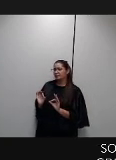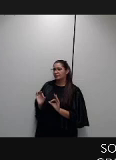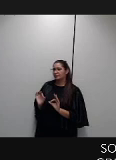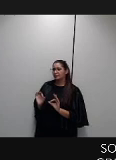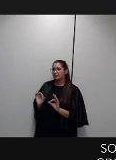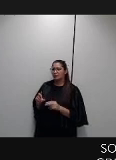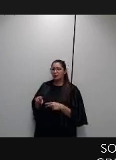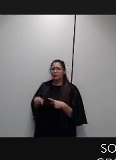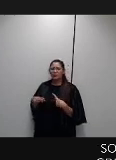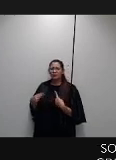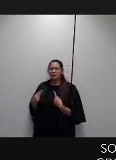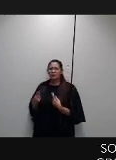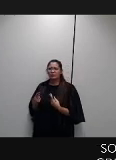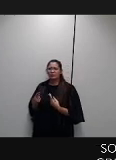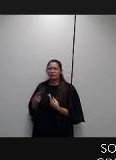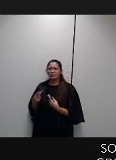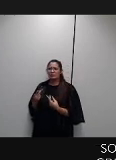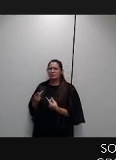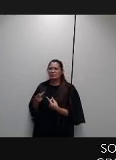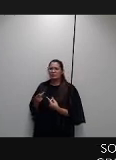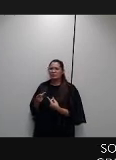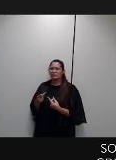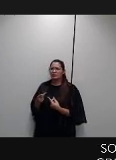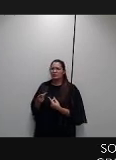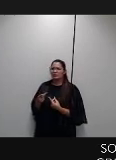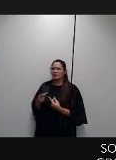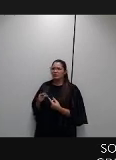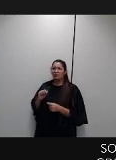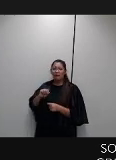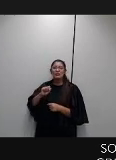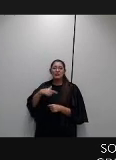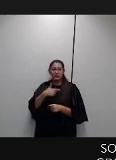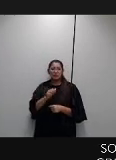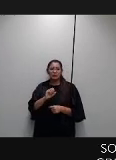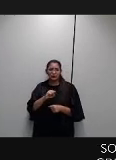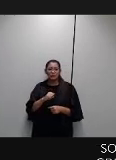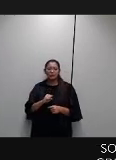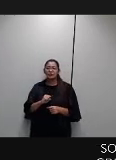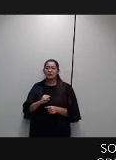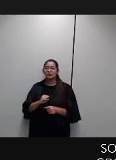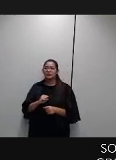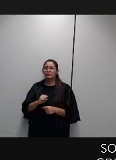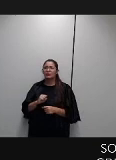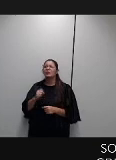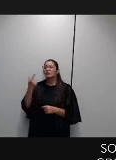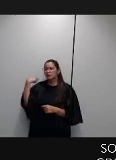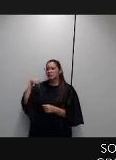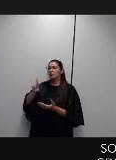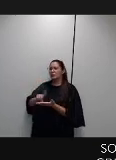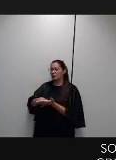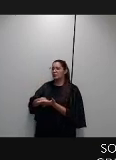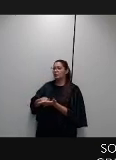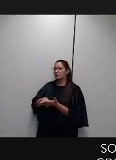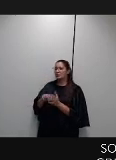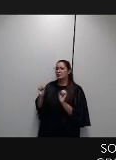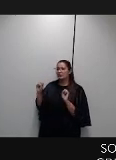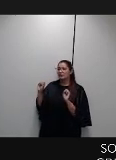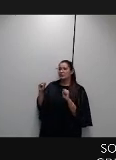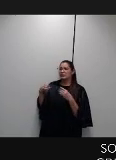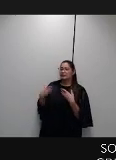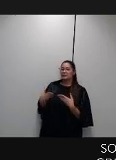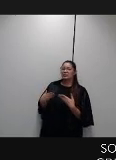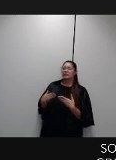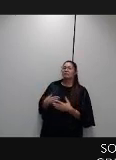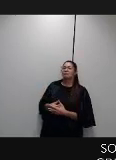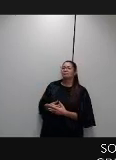eu vou essa na segunda sugestão então eu concordo com ela já está a comida Então